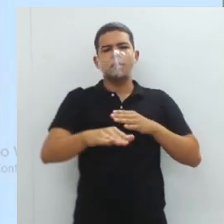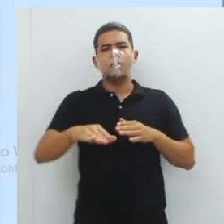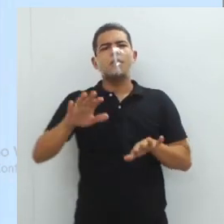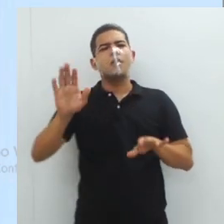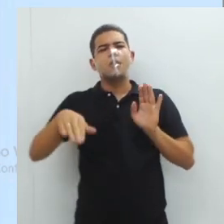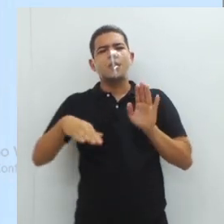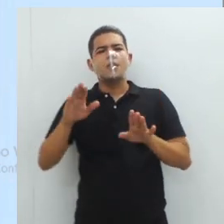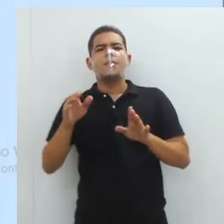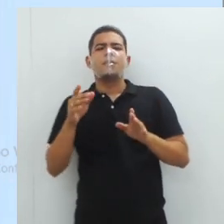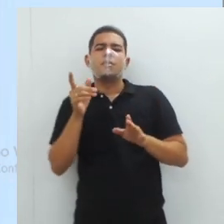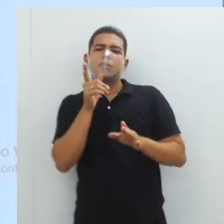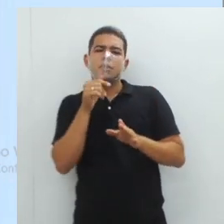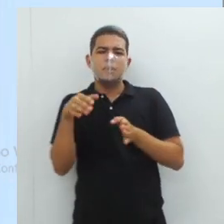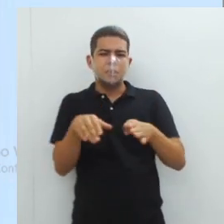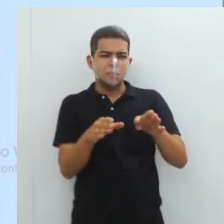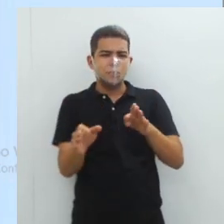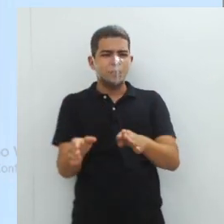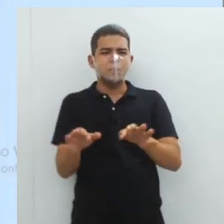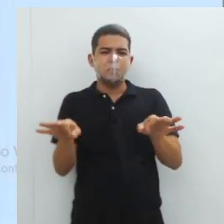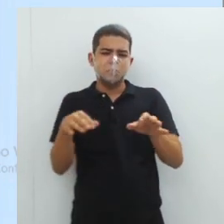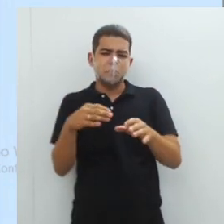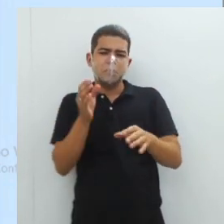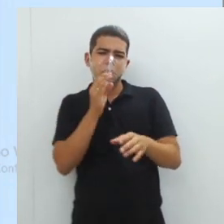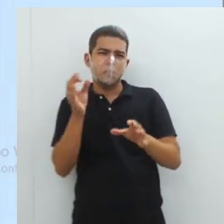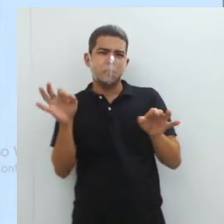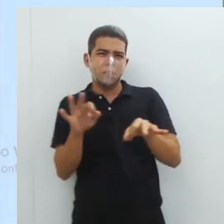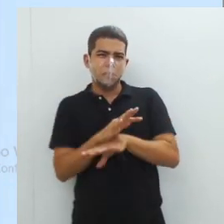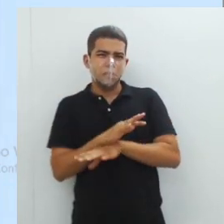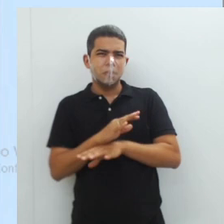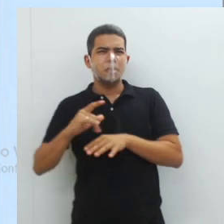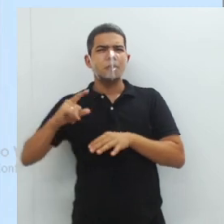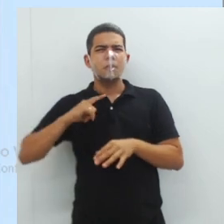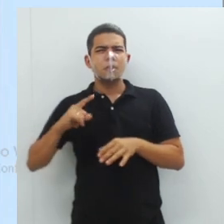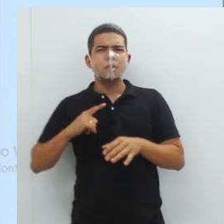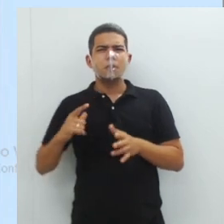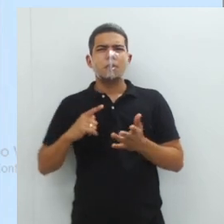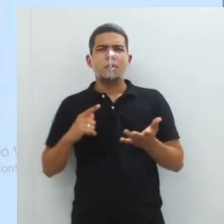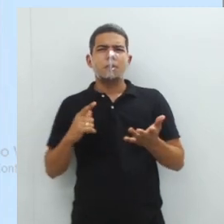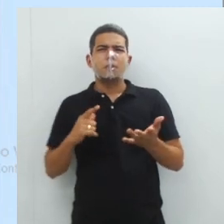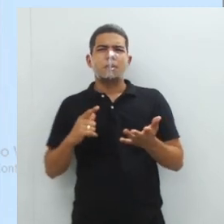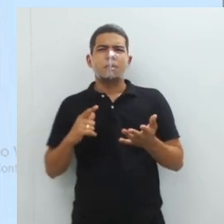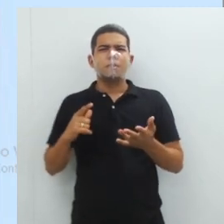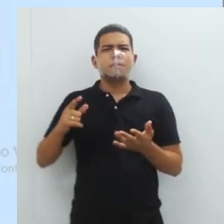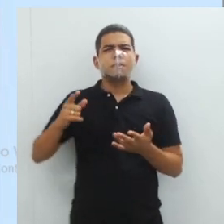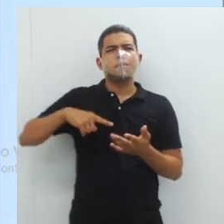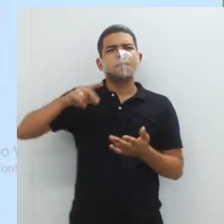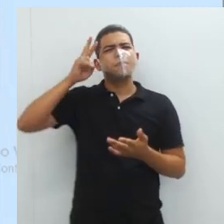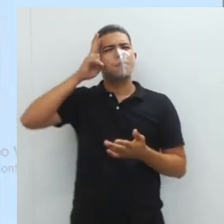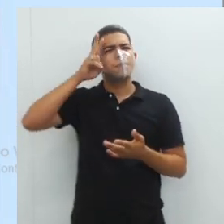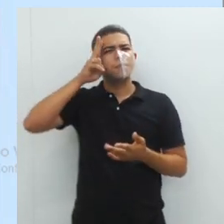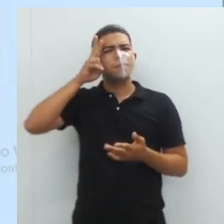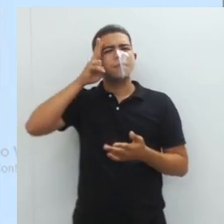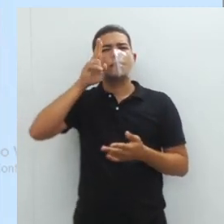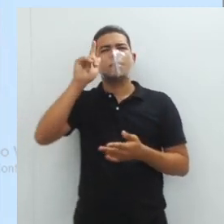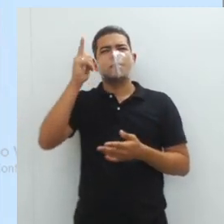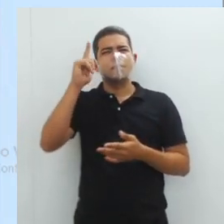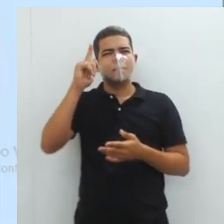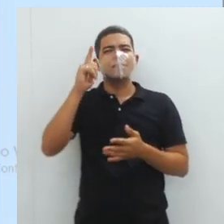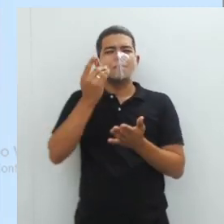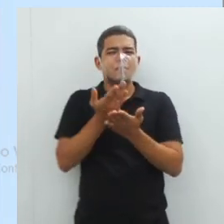E regiões de planícies são sujeitos a maior período de seca. Aí, para a gente exemplificar aqui, lembrar um pouco da aula de